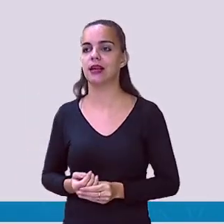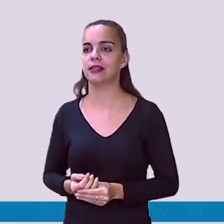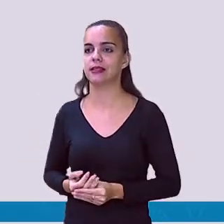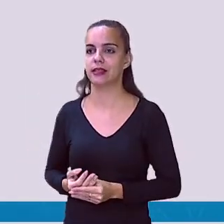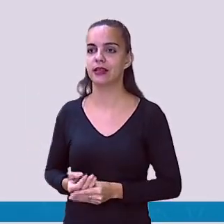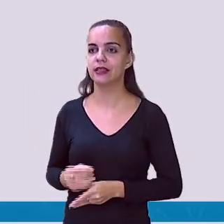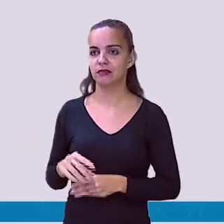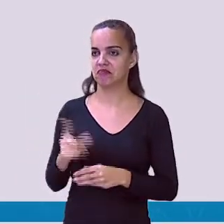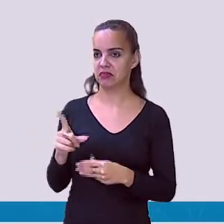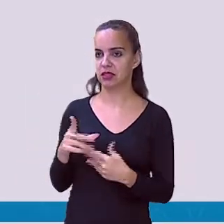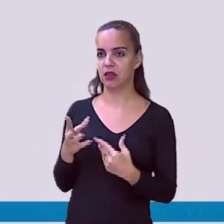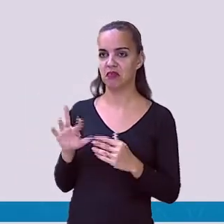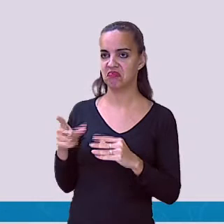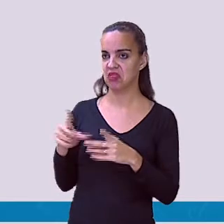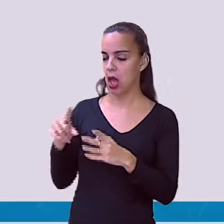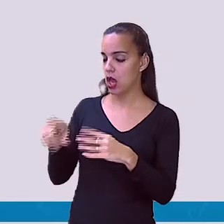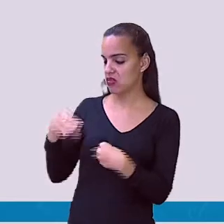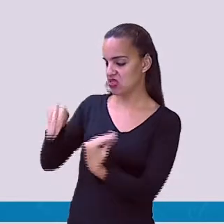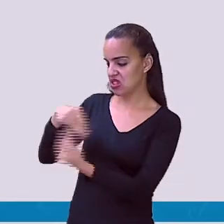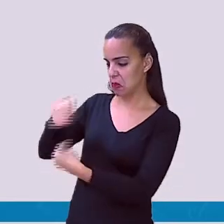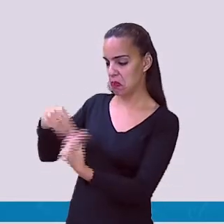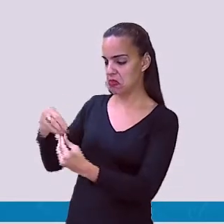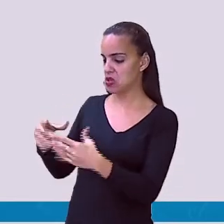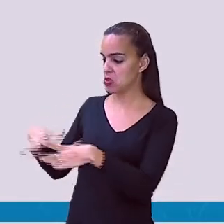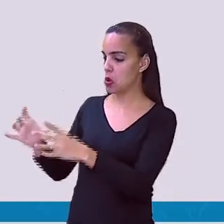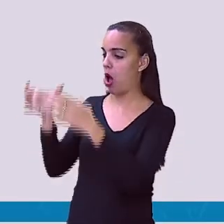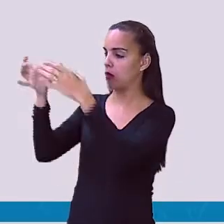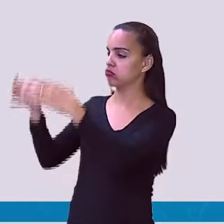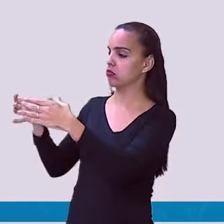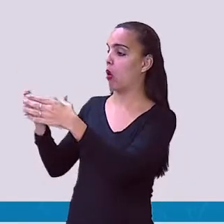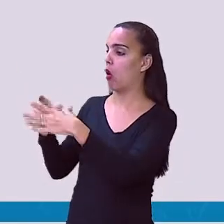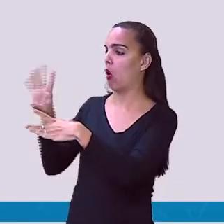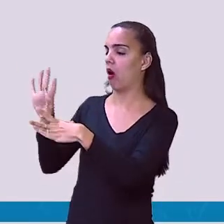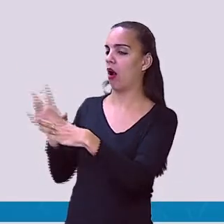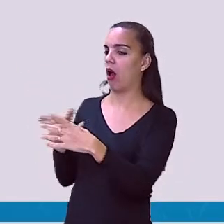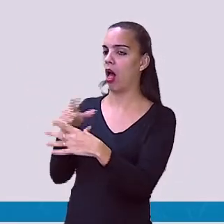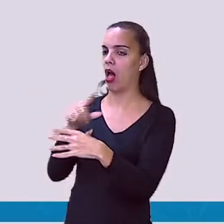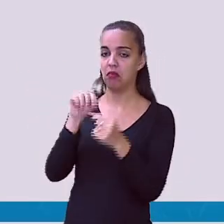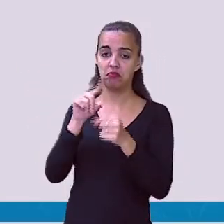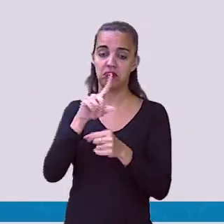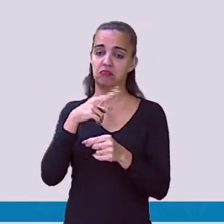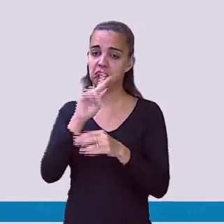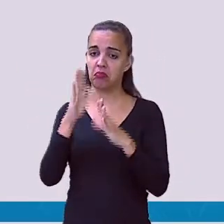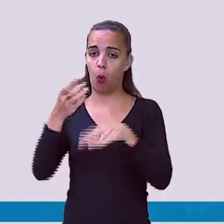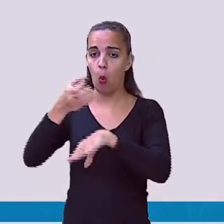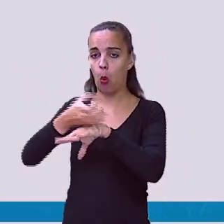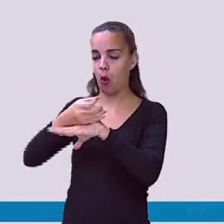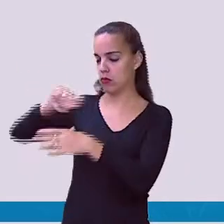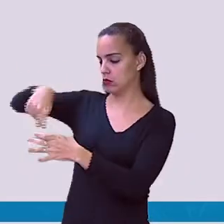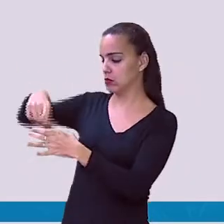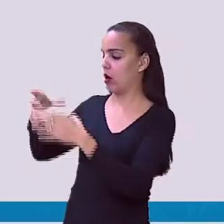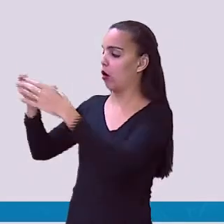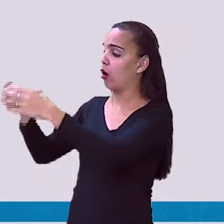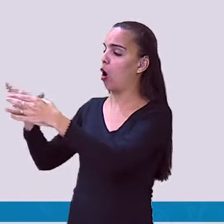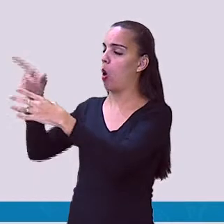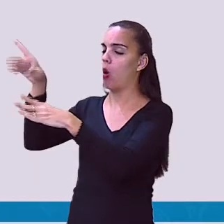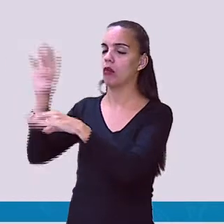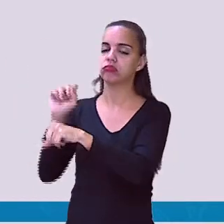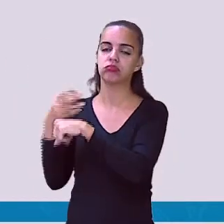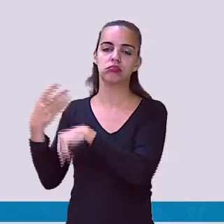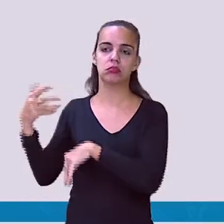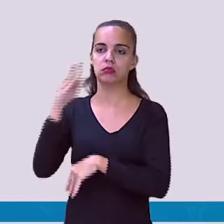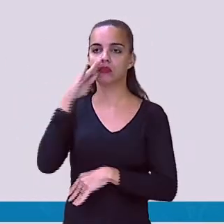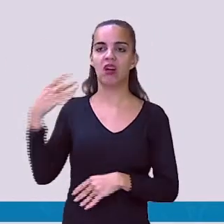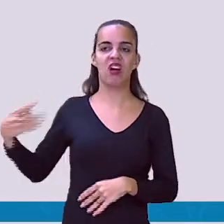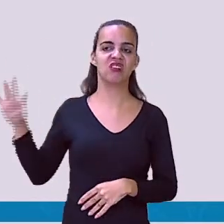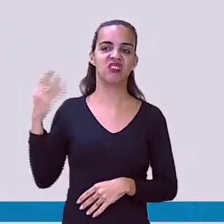deixar a mistura ao ar livre, destampada, né? Não coloca nada cobrindo. O que vai